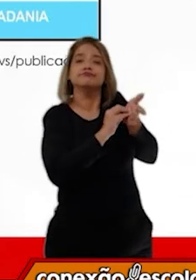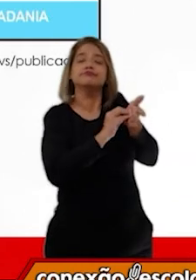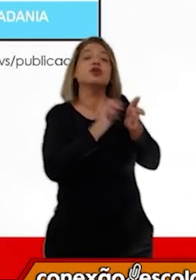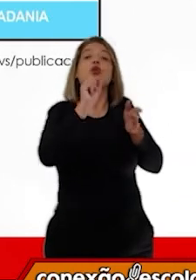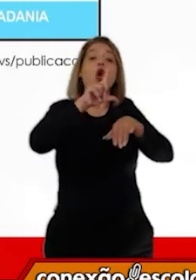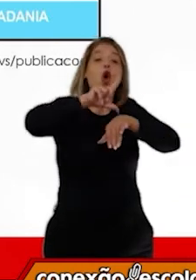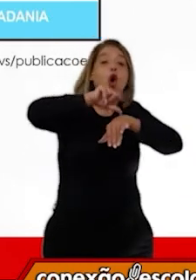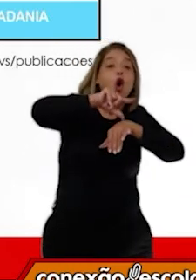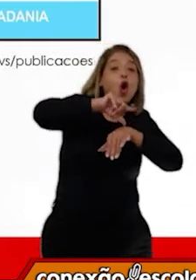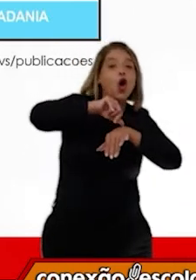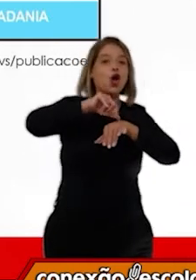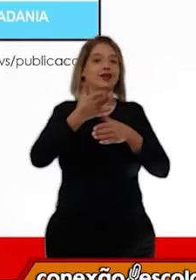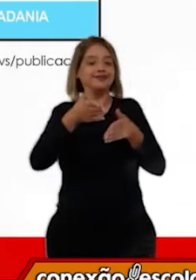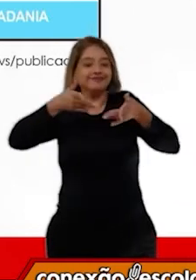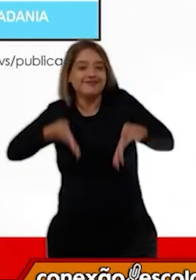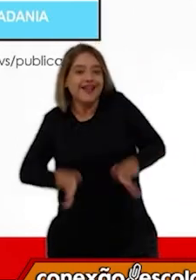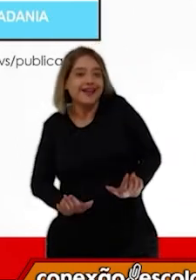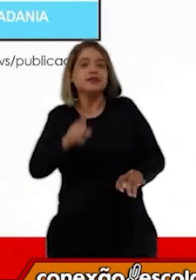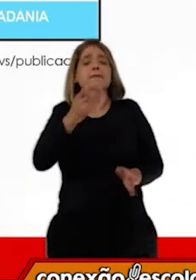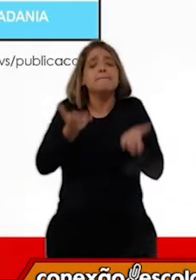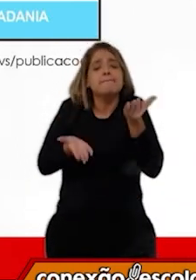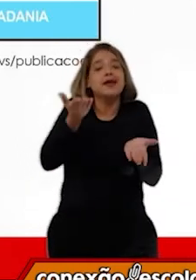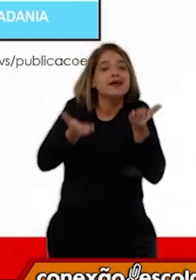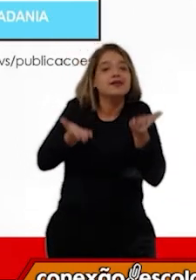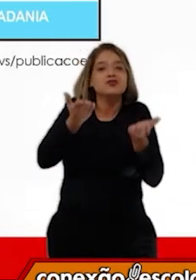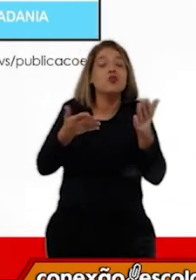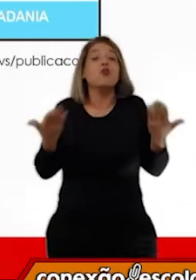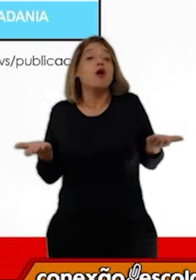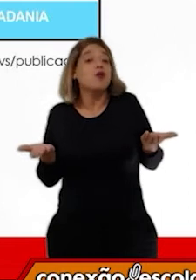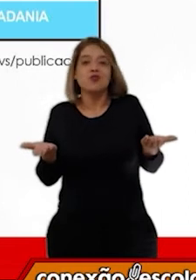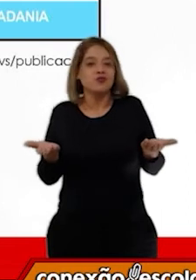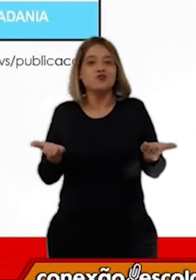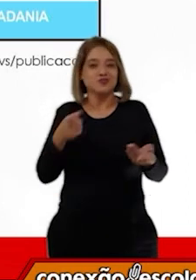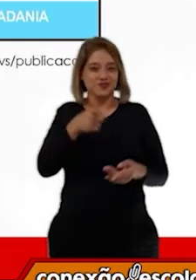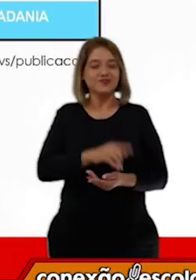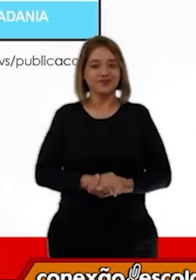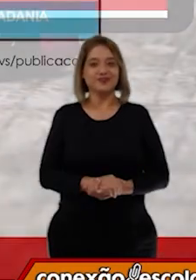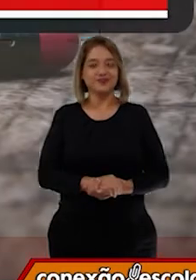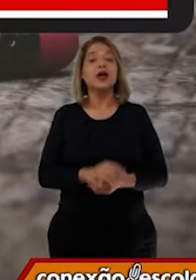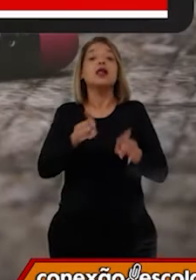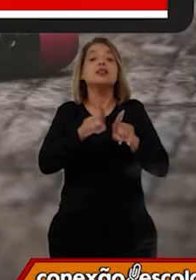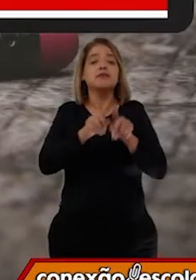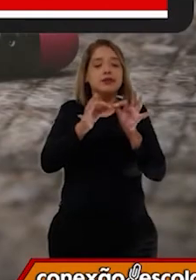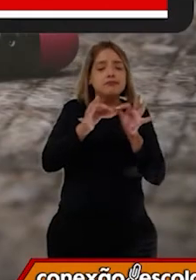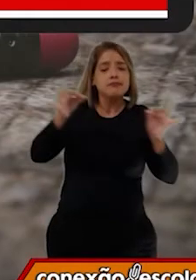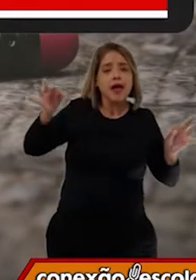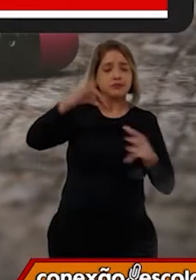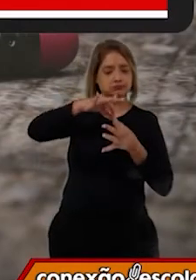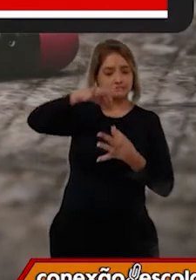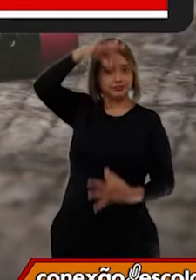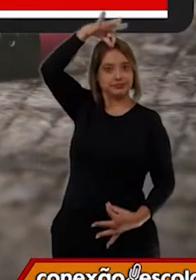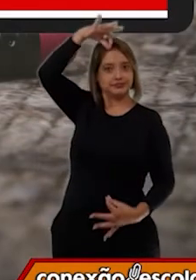a hora que você nasceu, o peso que você teve, a altura, tudo